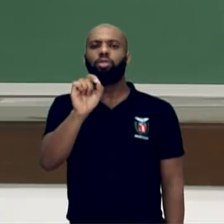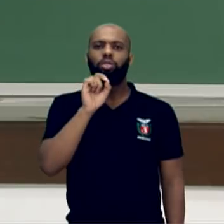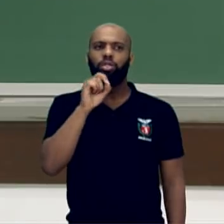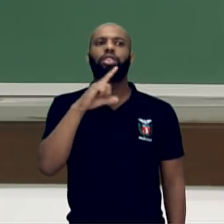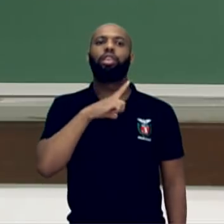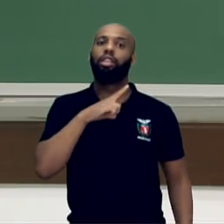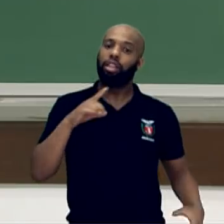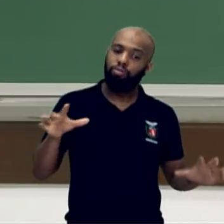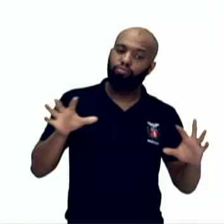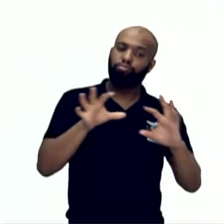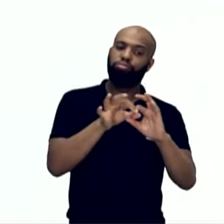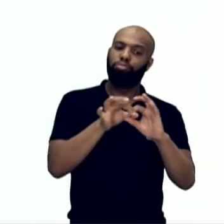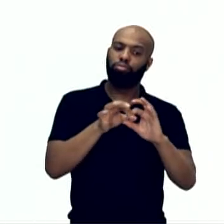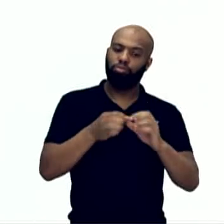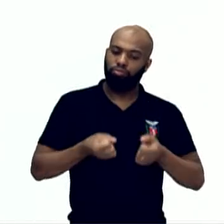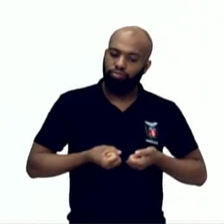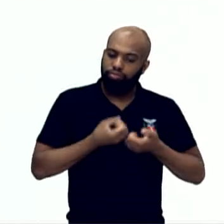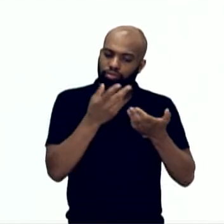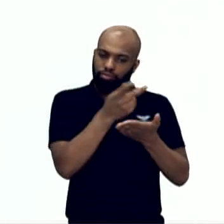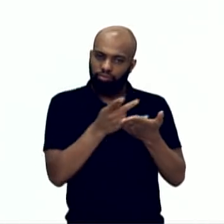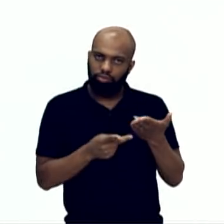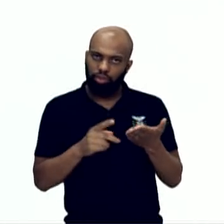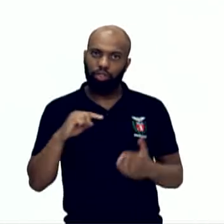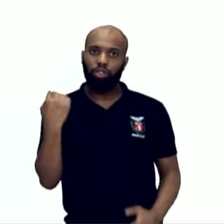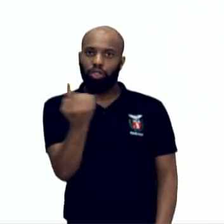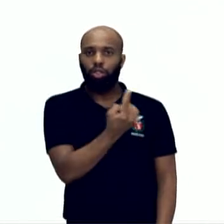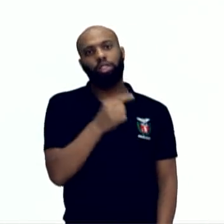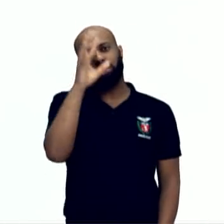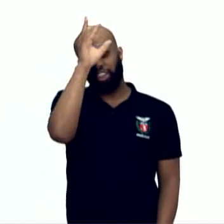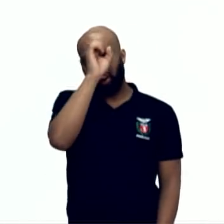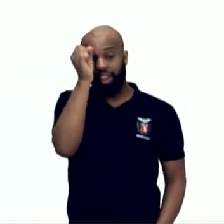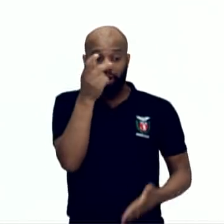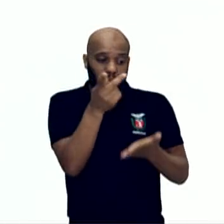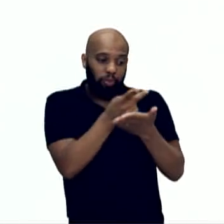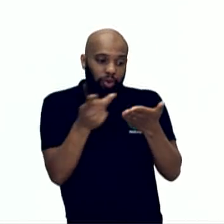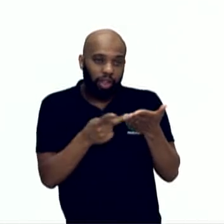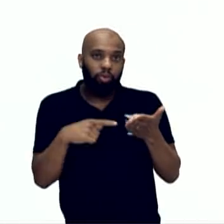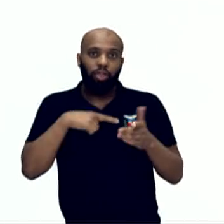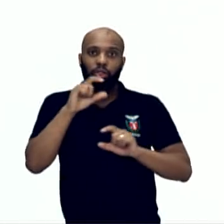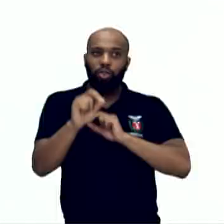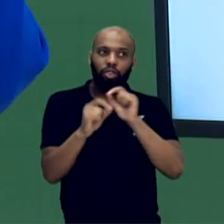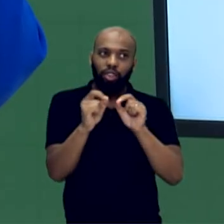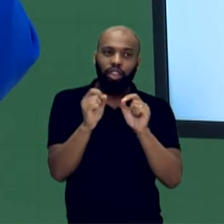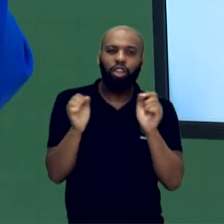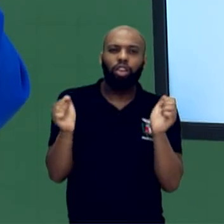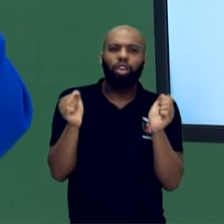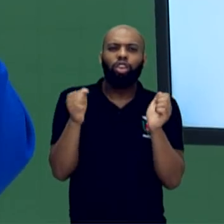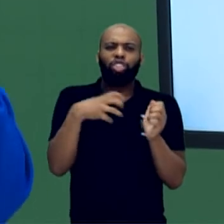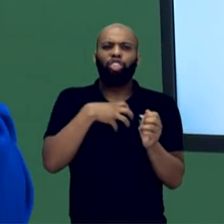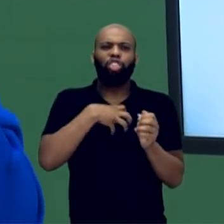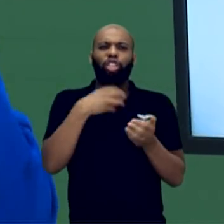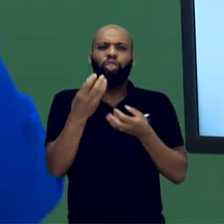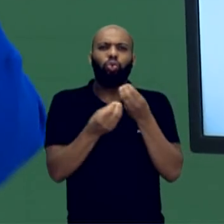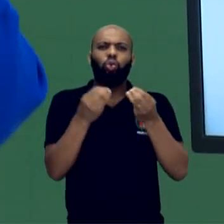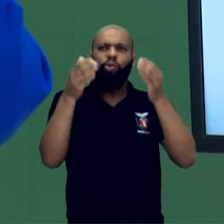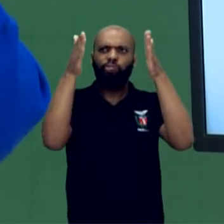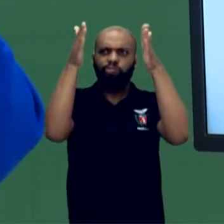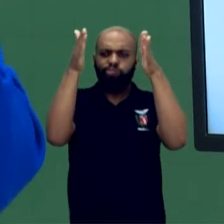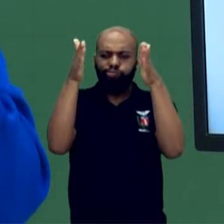esse poema? Nós aprendemos que o poema, ele vem disposto assim,